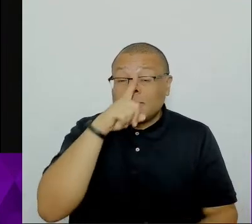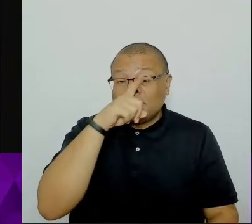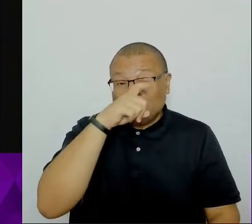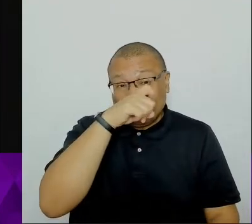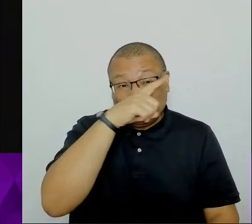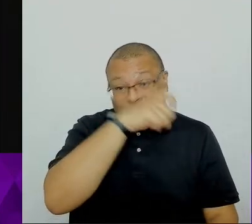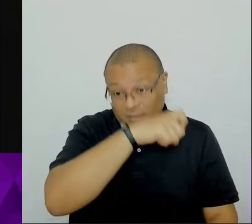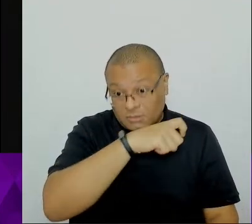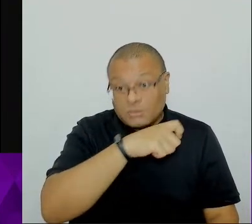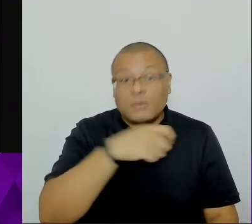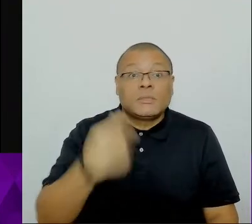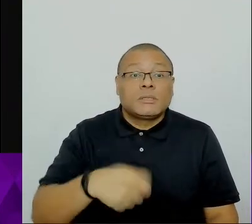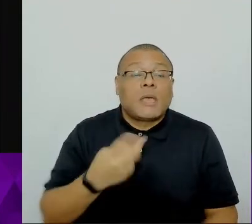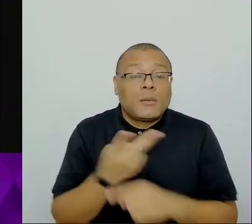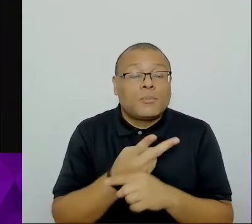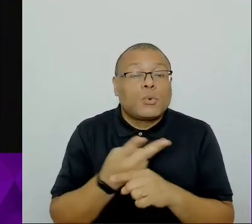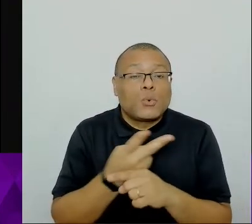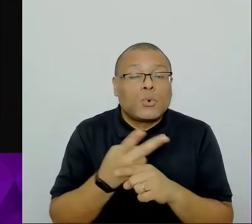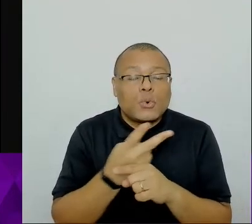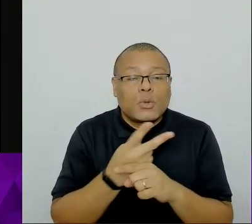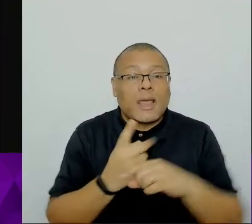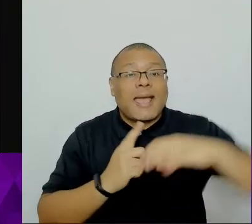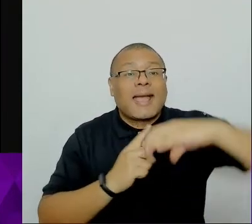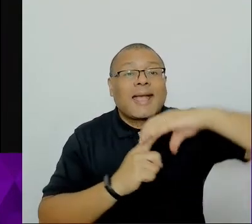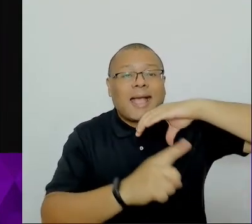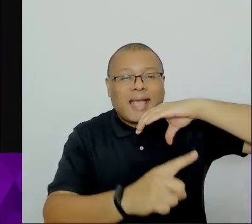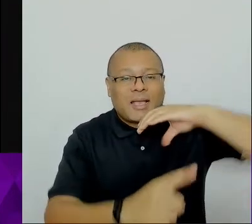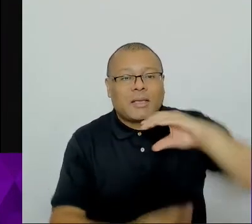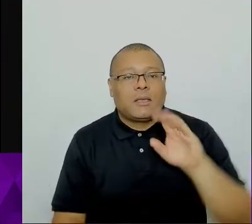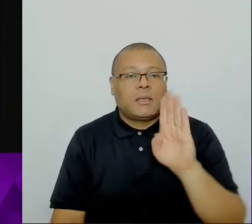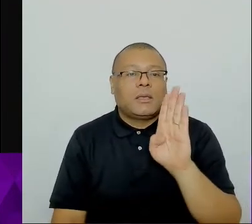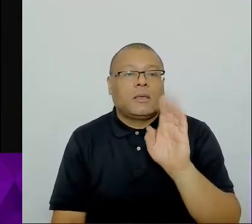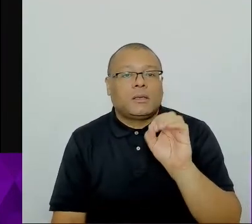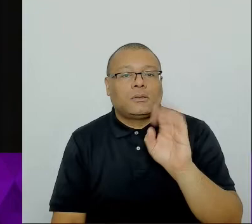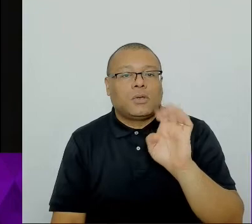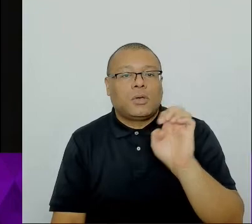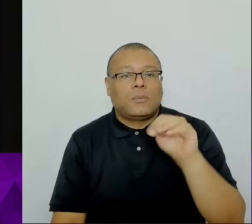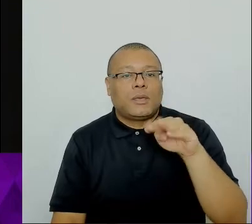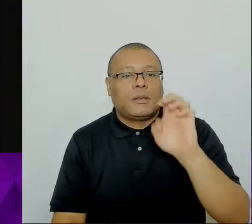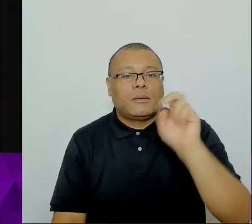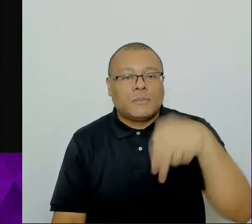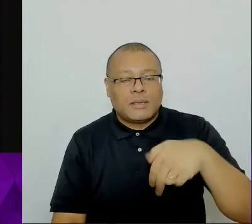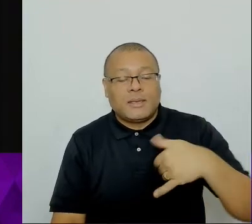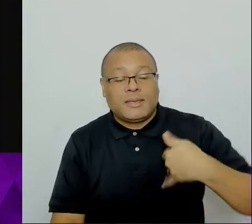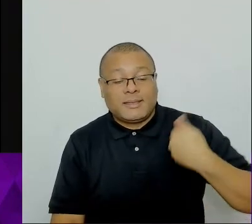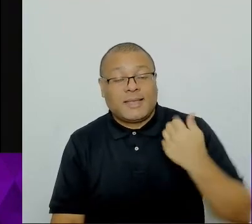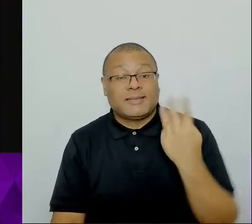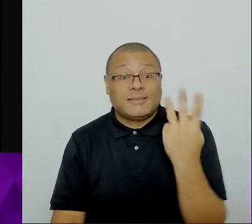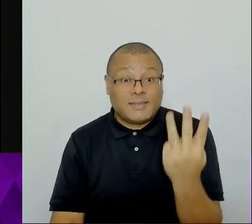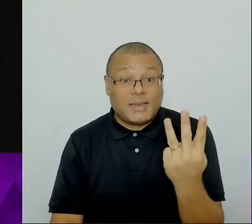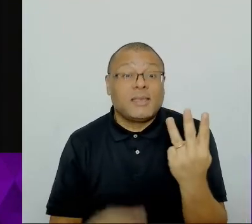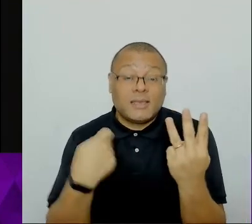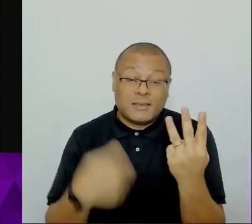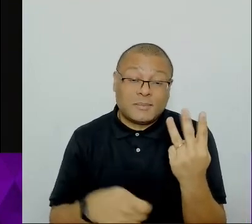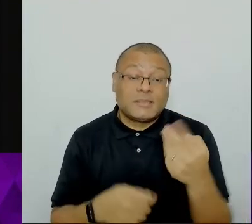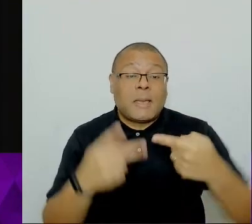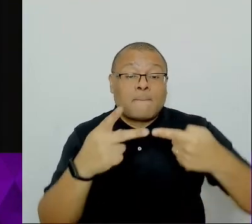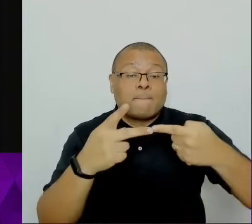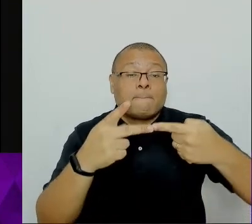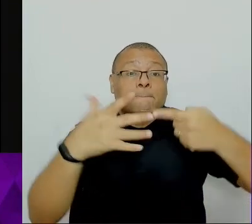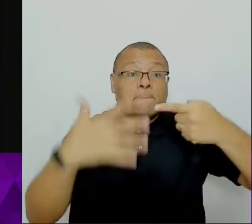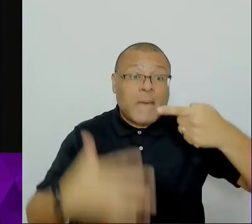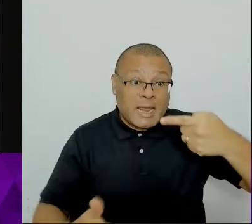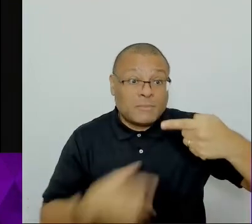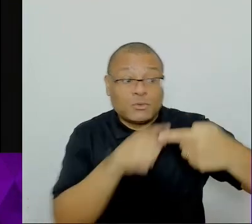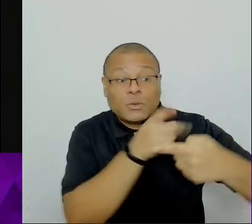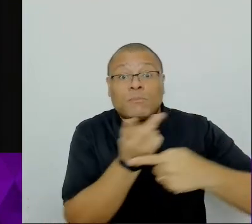a gente precisa buscar apenas cães da raça Doberman e que tem a idade 3. Para isso a gente precisa fornecer parâmetros de query para a